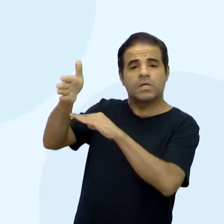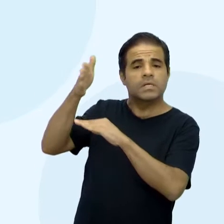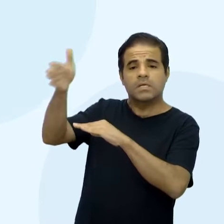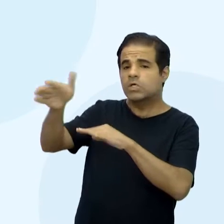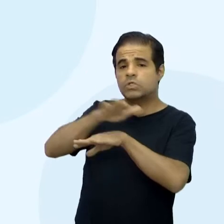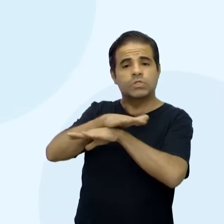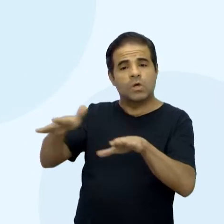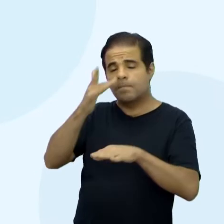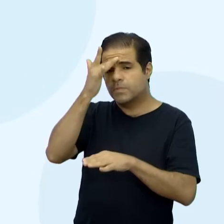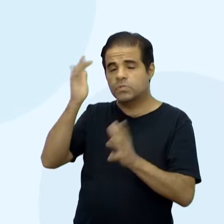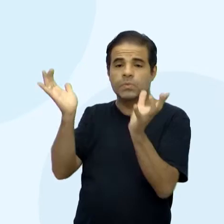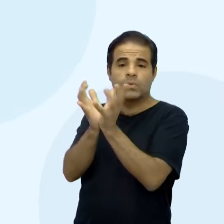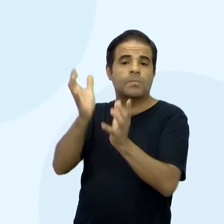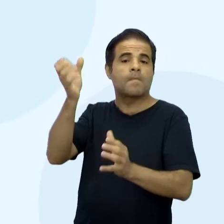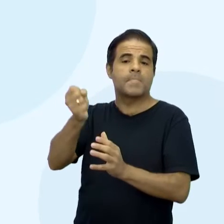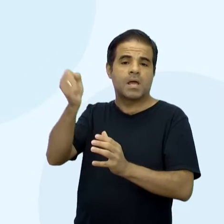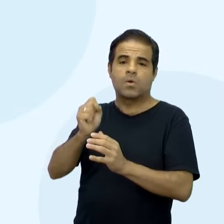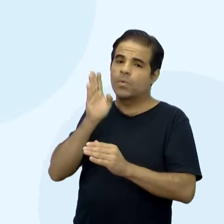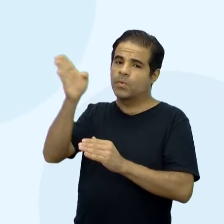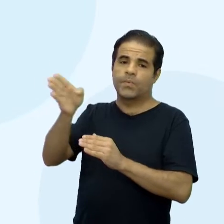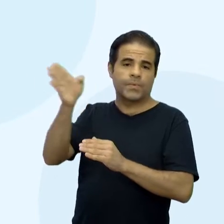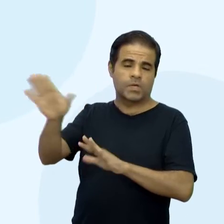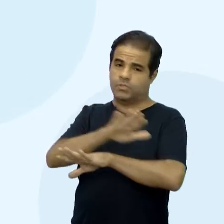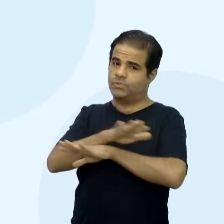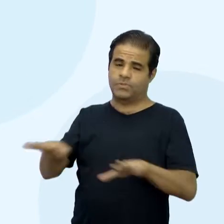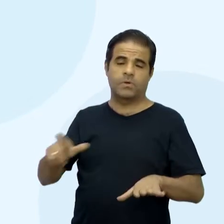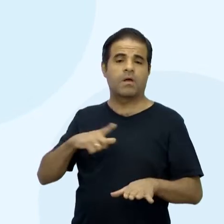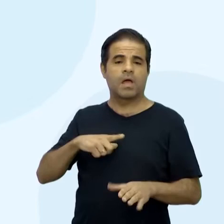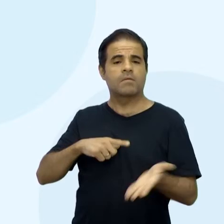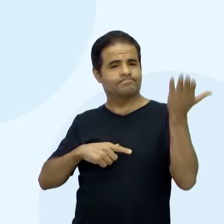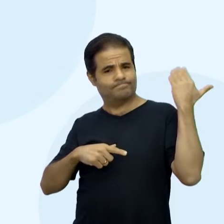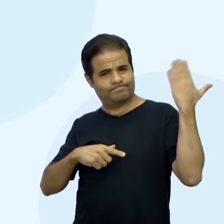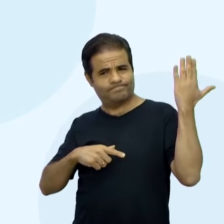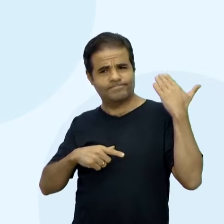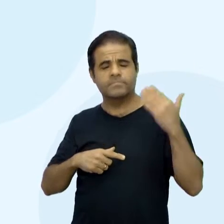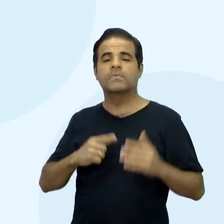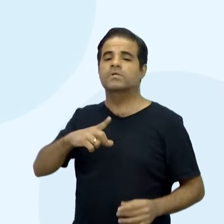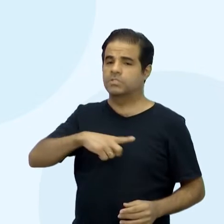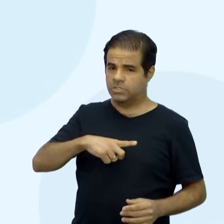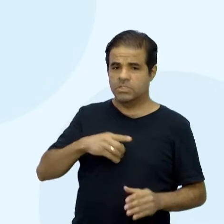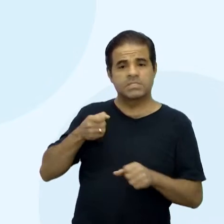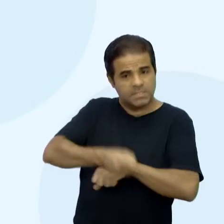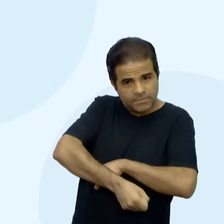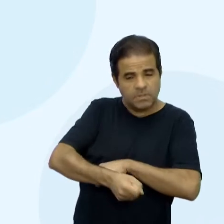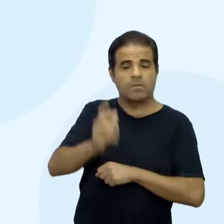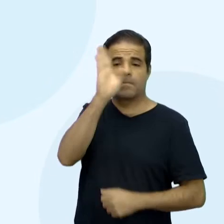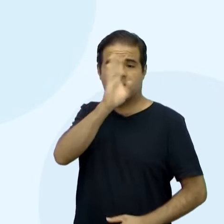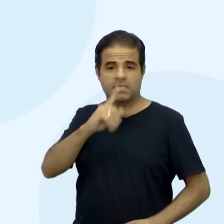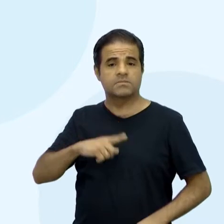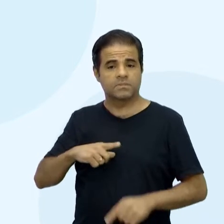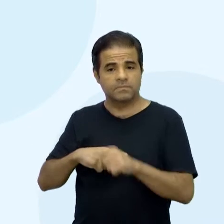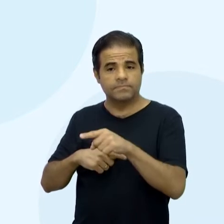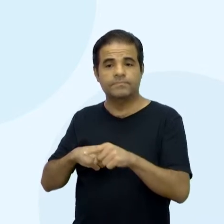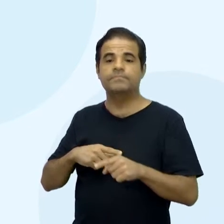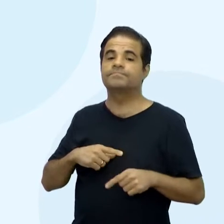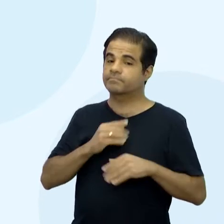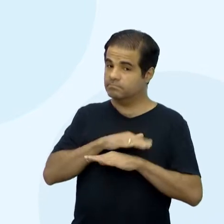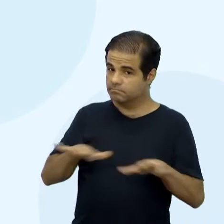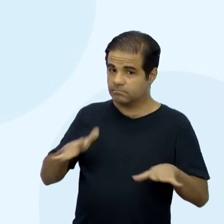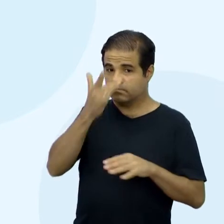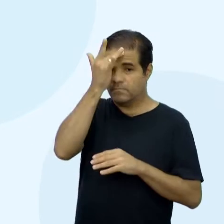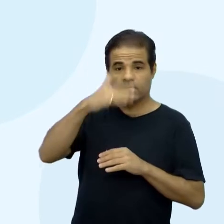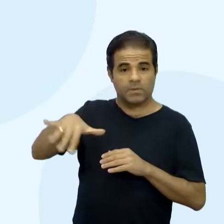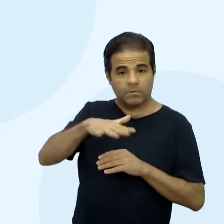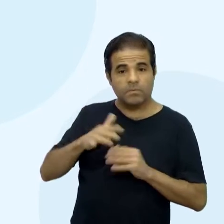por pessoas brancas. Então, como é uma igreja, né, da época em que existia escravidão no Brasil, ela era